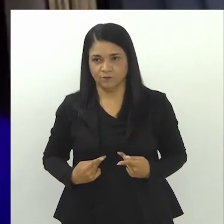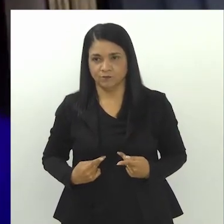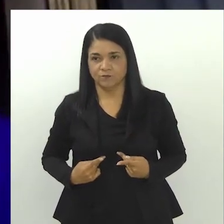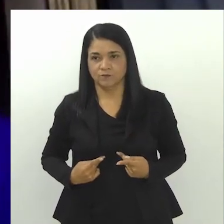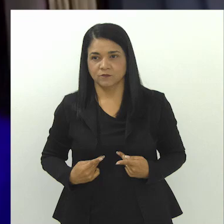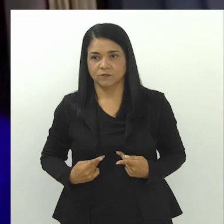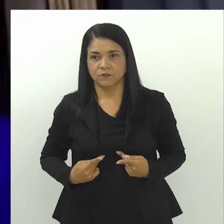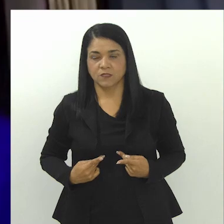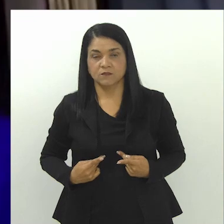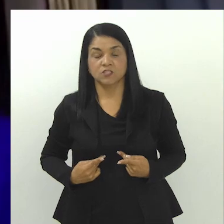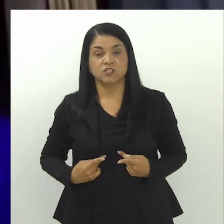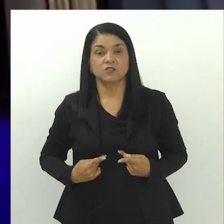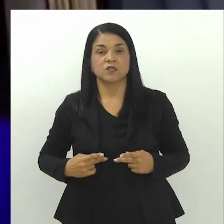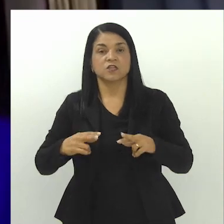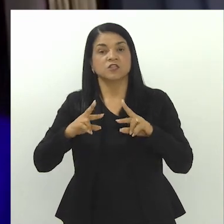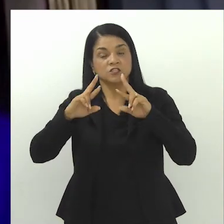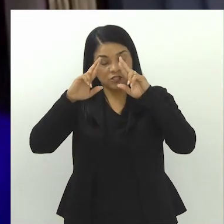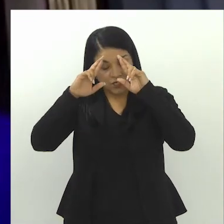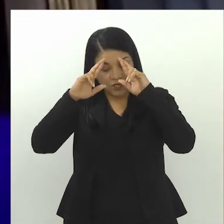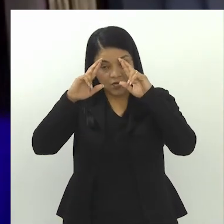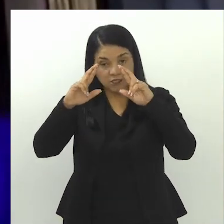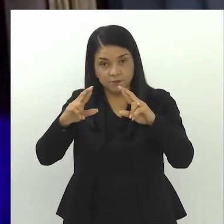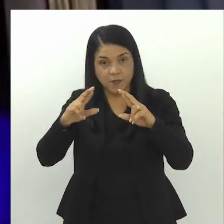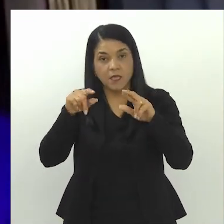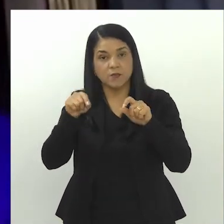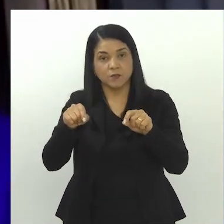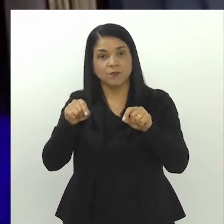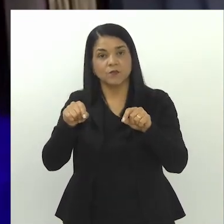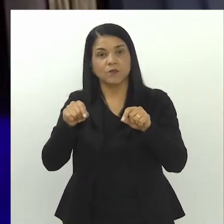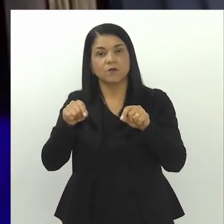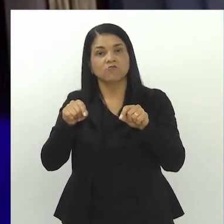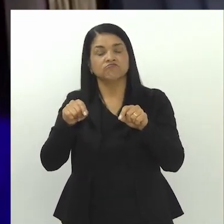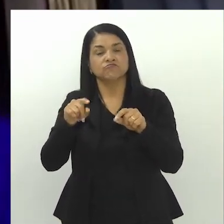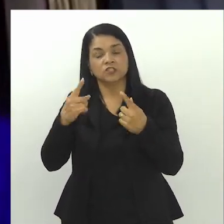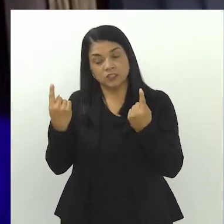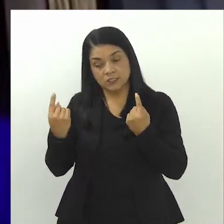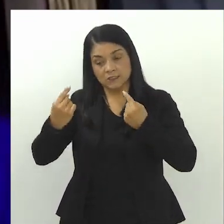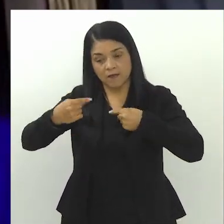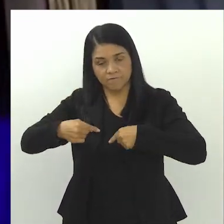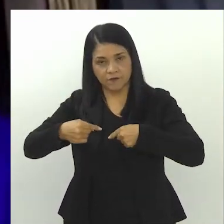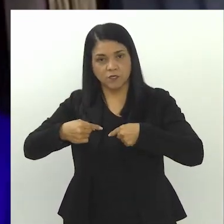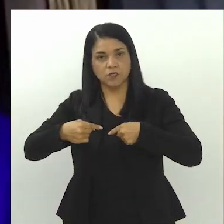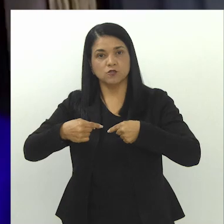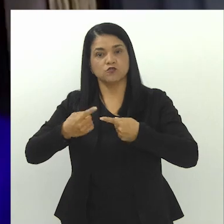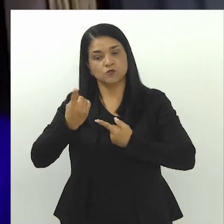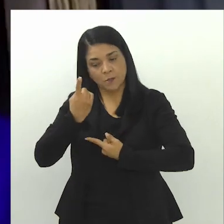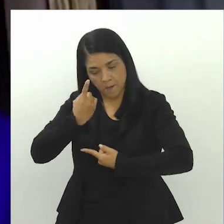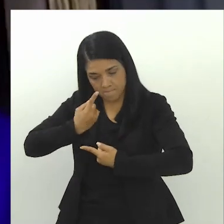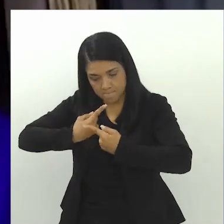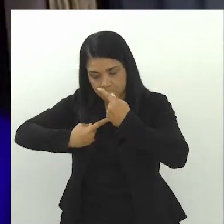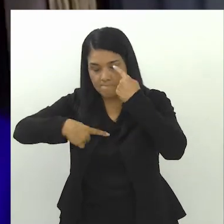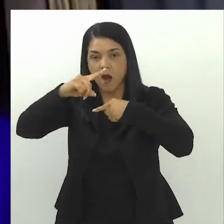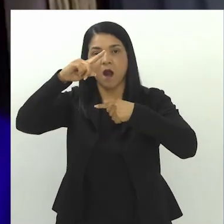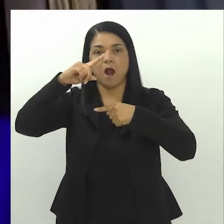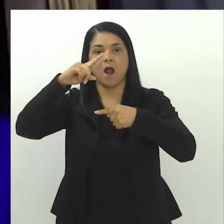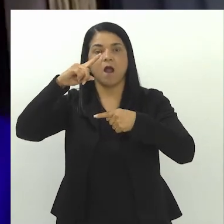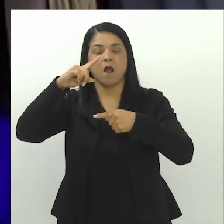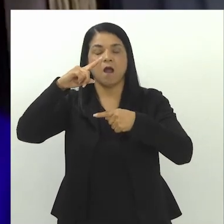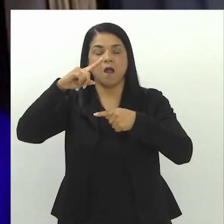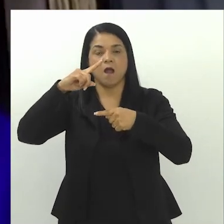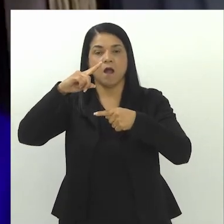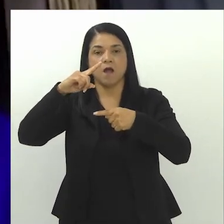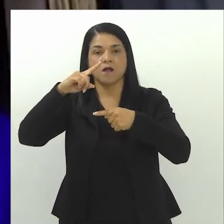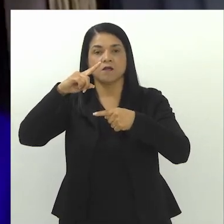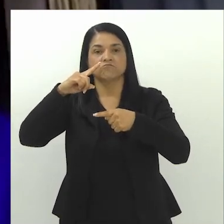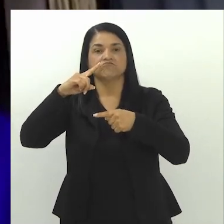Não que dizem respeito especificamente só a esses grupos, mas que são desafios concretos colocados para a superação